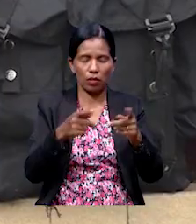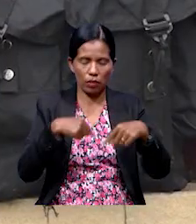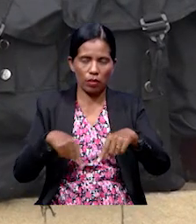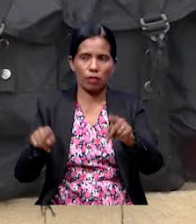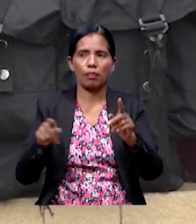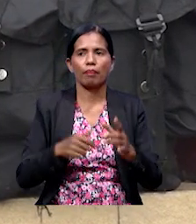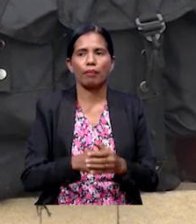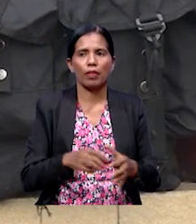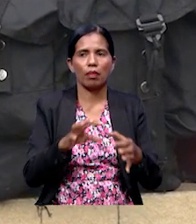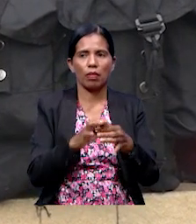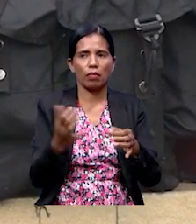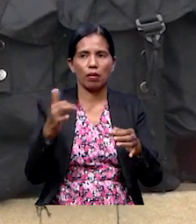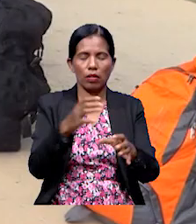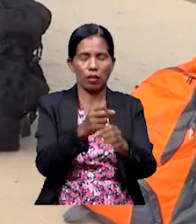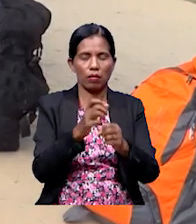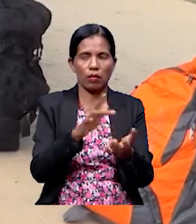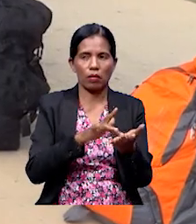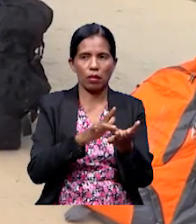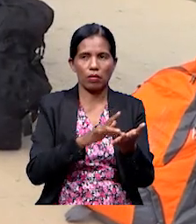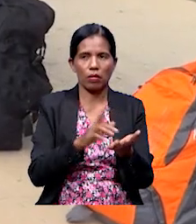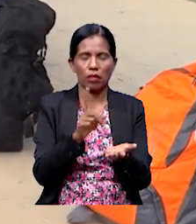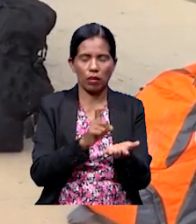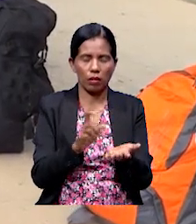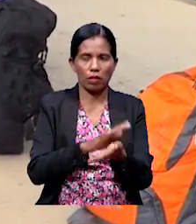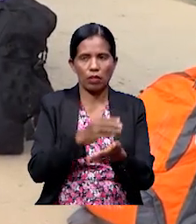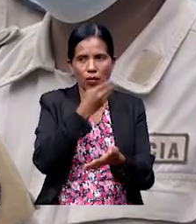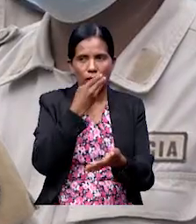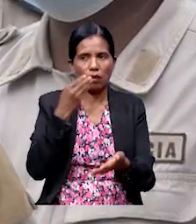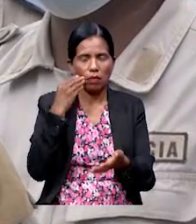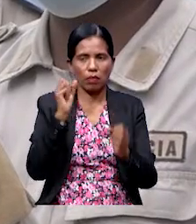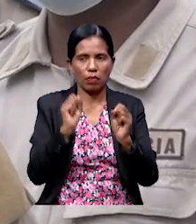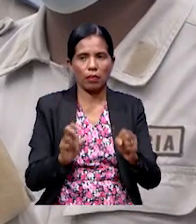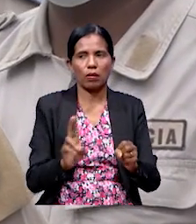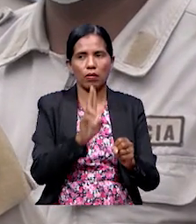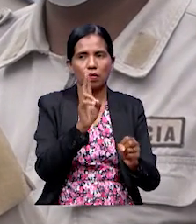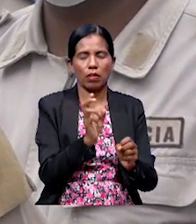remata. Membro Sira simo ai moru hand sanitizer no masker atu bele usa